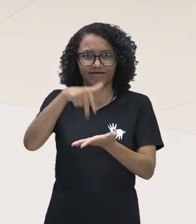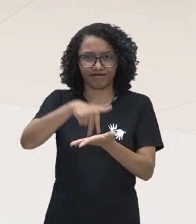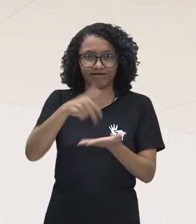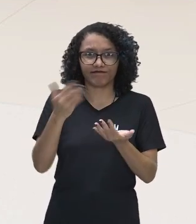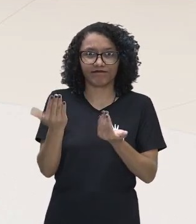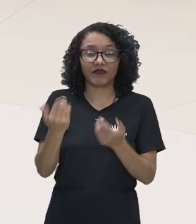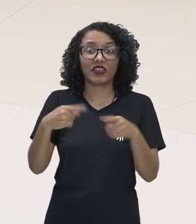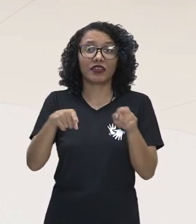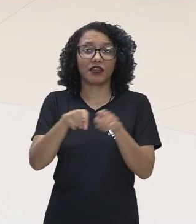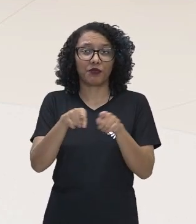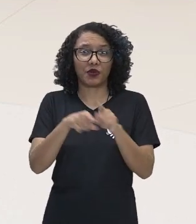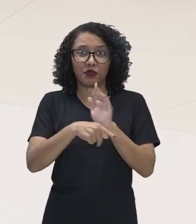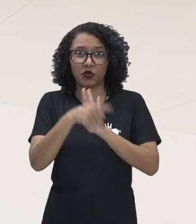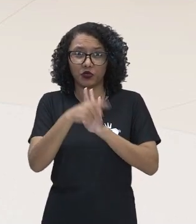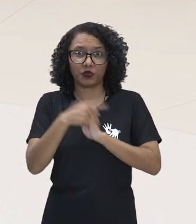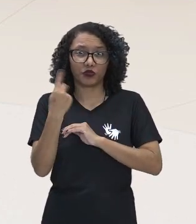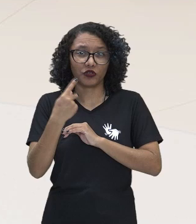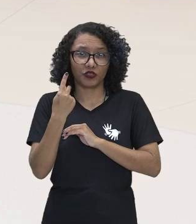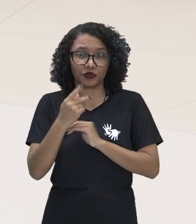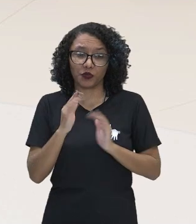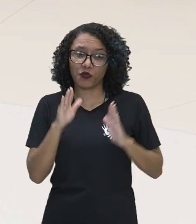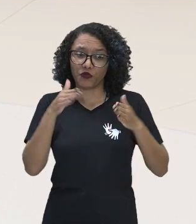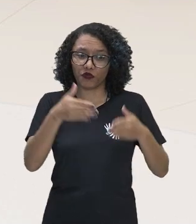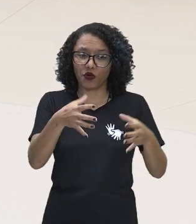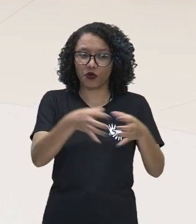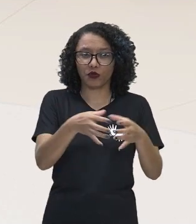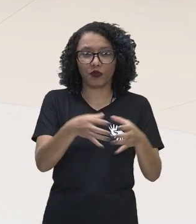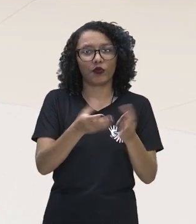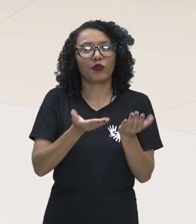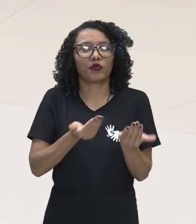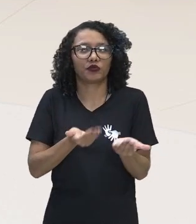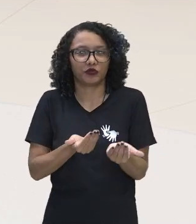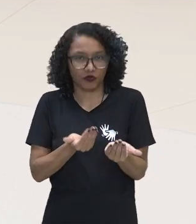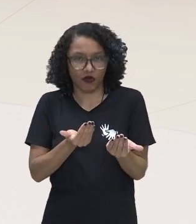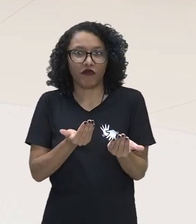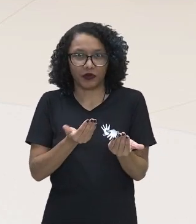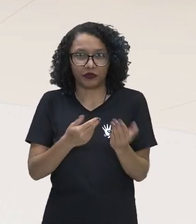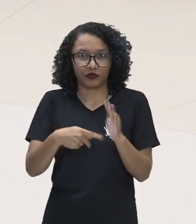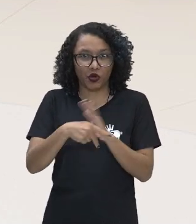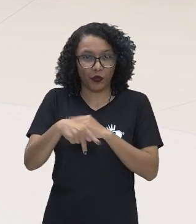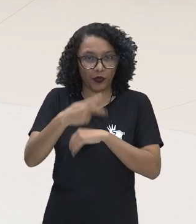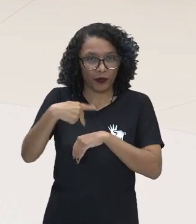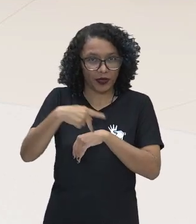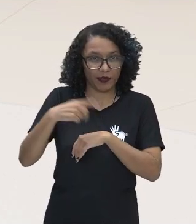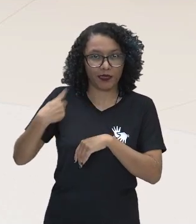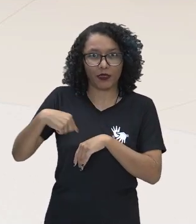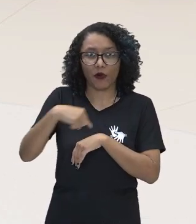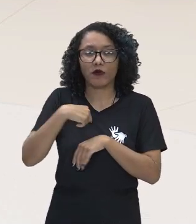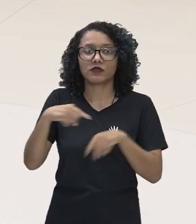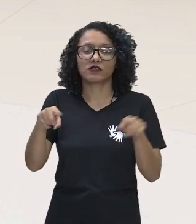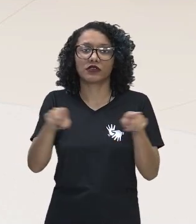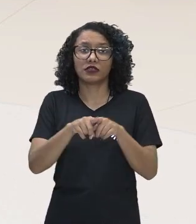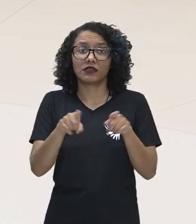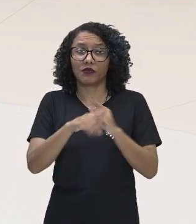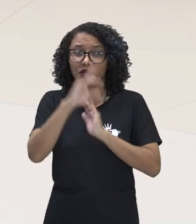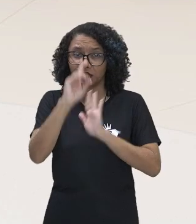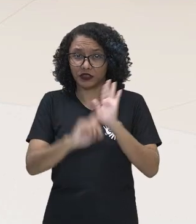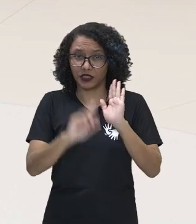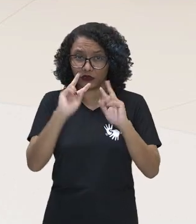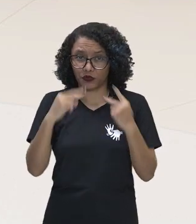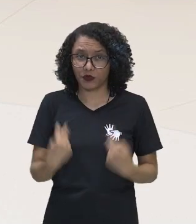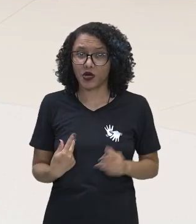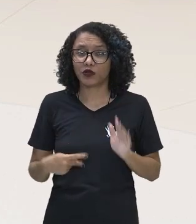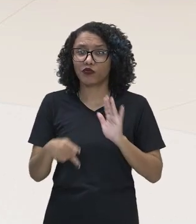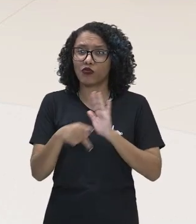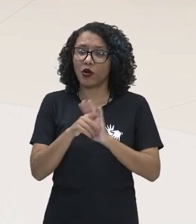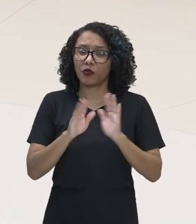de políticas públicas voltadas ali para os jovens do nosso país, nós vamos falar também de direitos humanos da